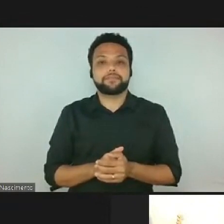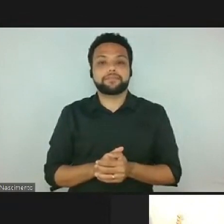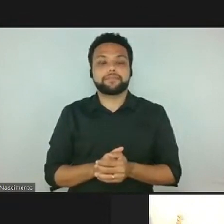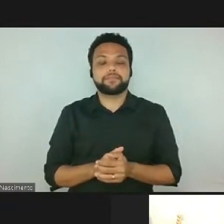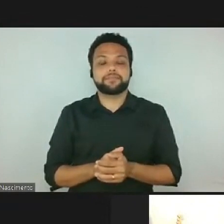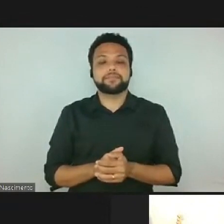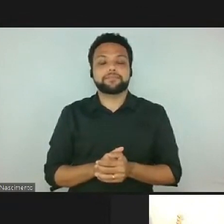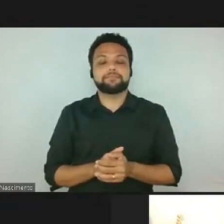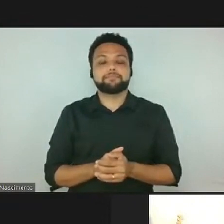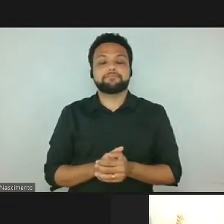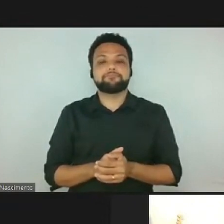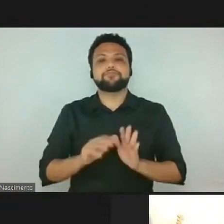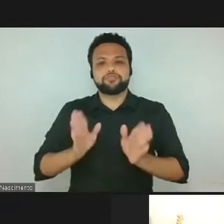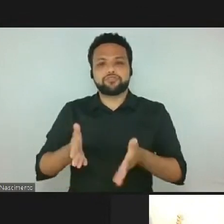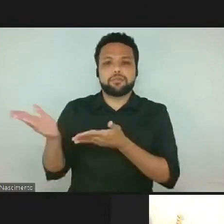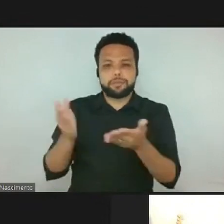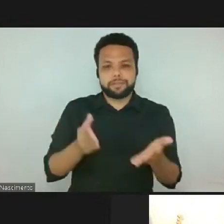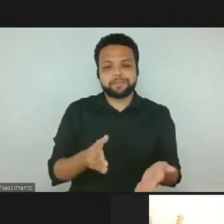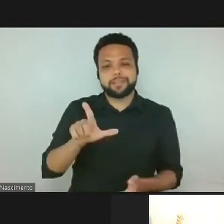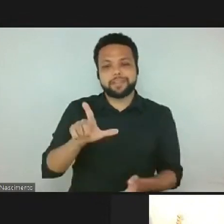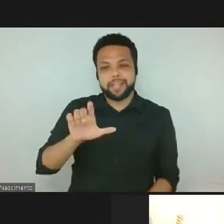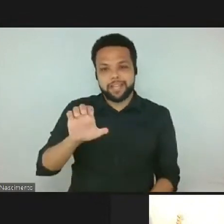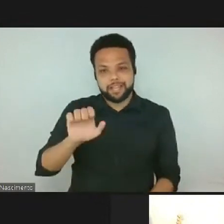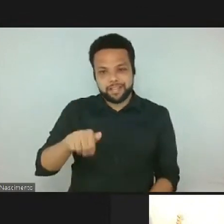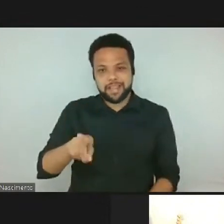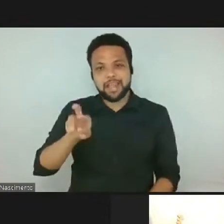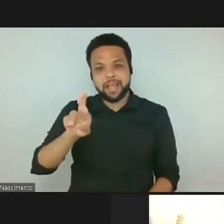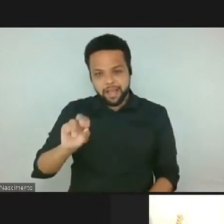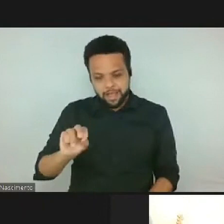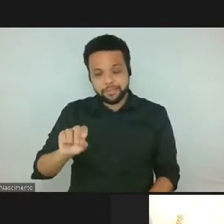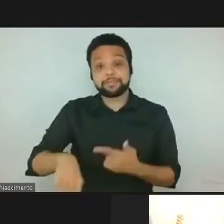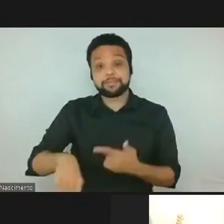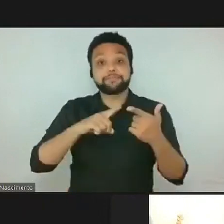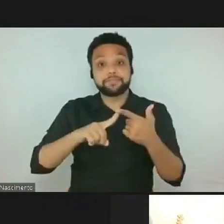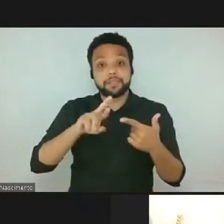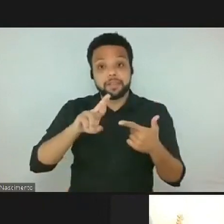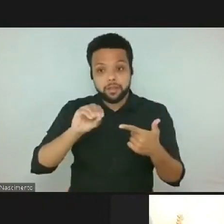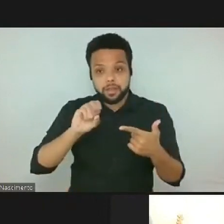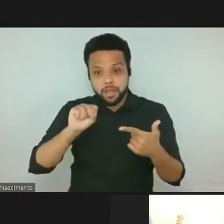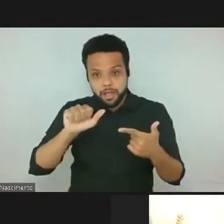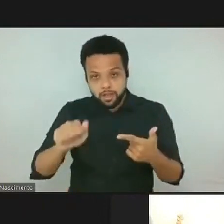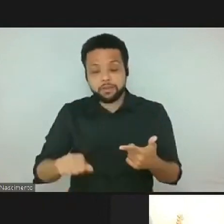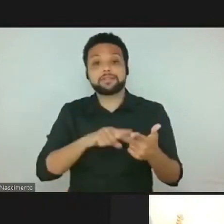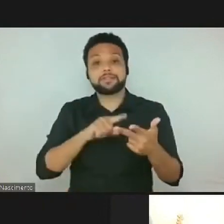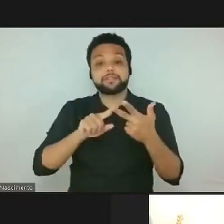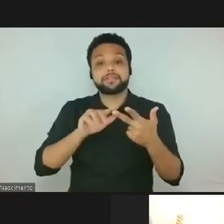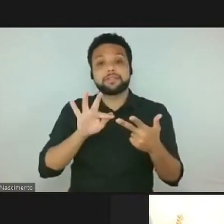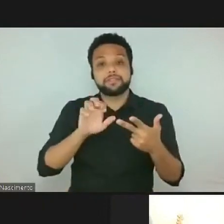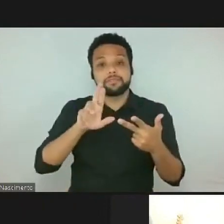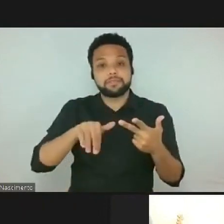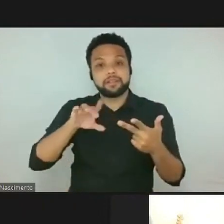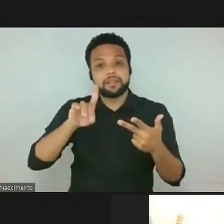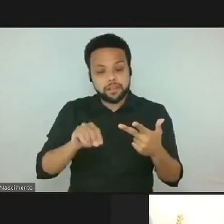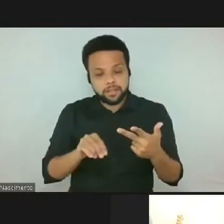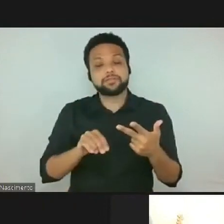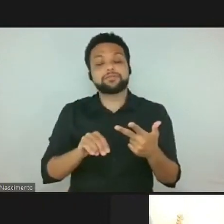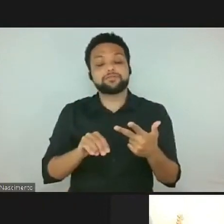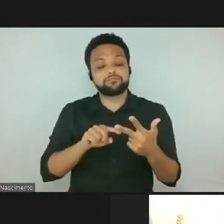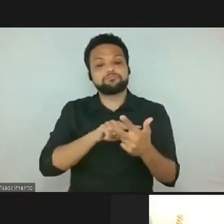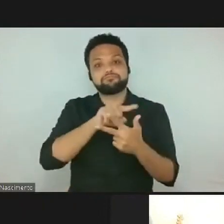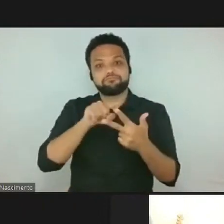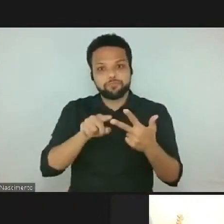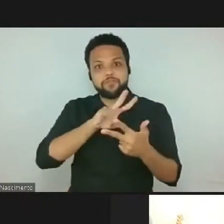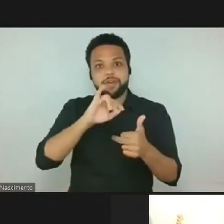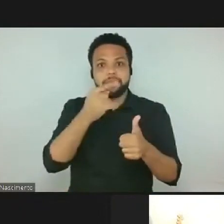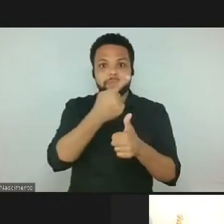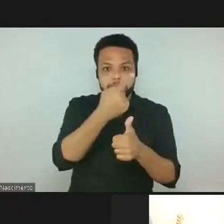apresentar... Já apresentei o Leandro, depois vem a professora Rosa, depois vem o Fernando Chuí, e eles vão falar nessa sequência,